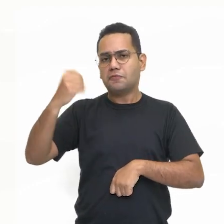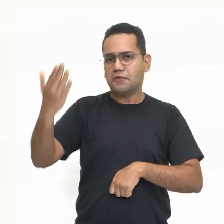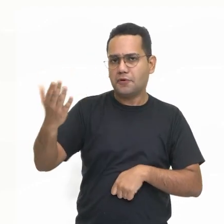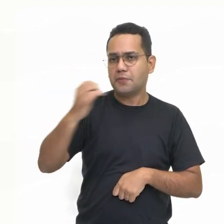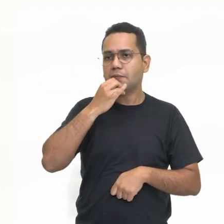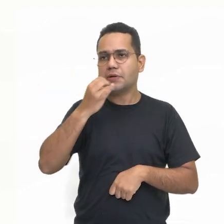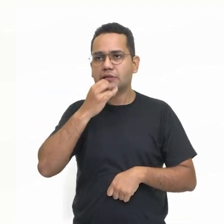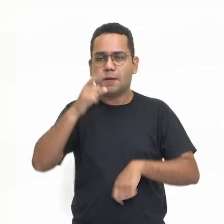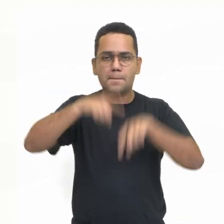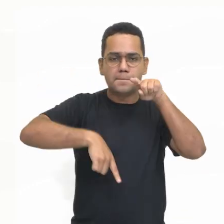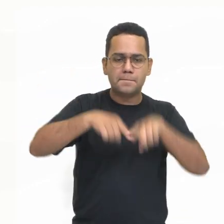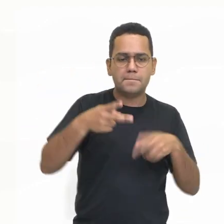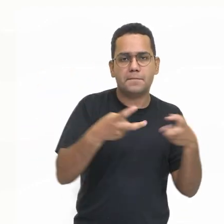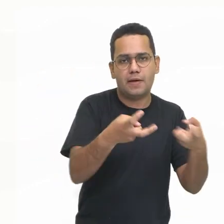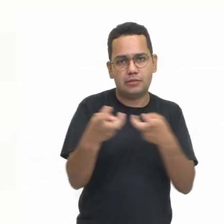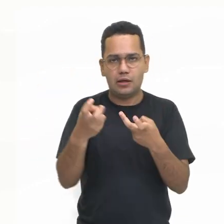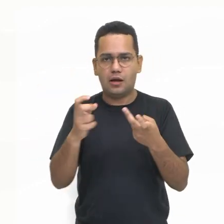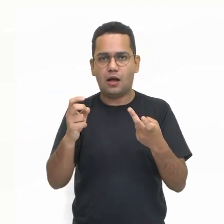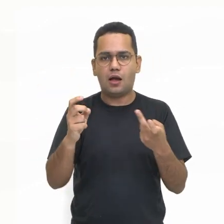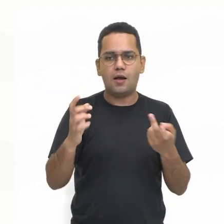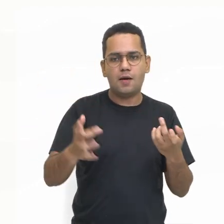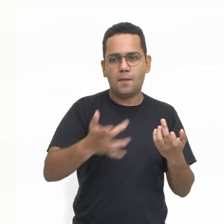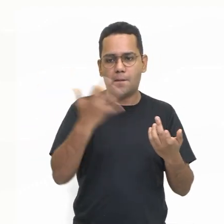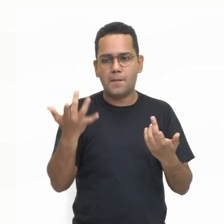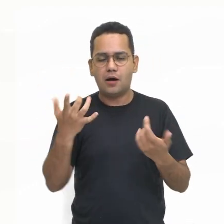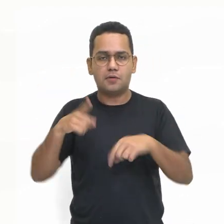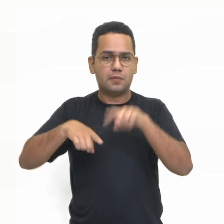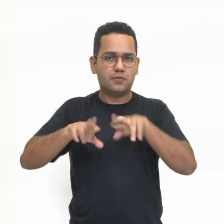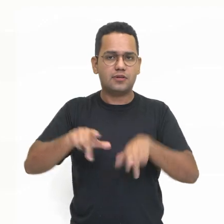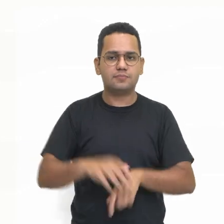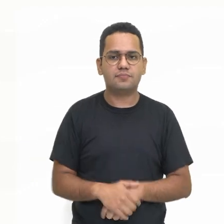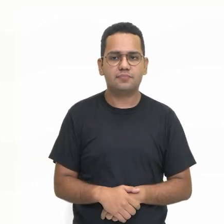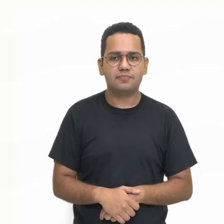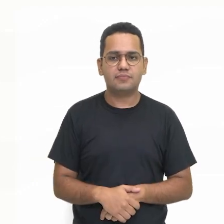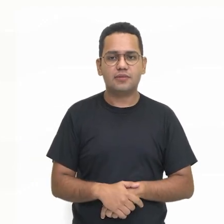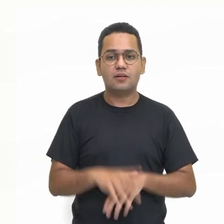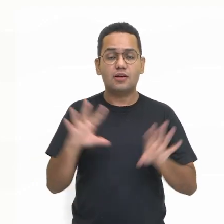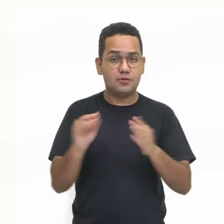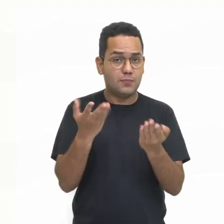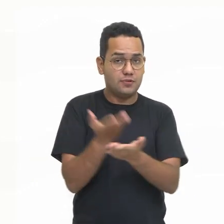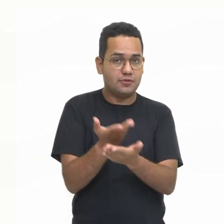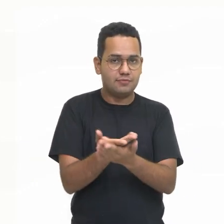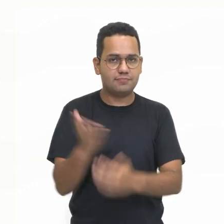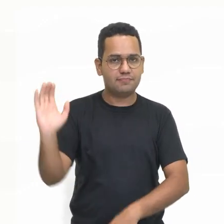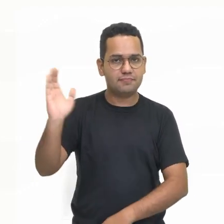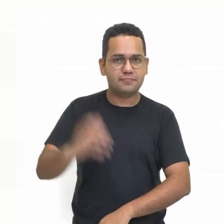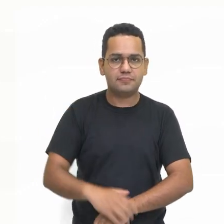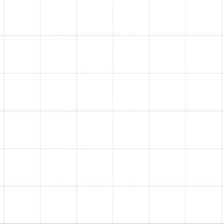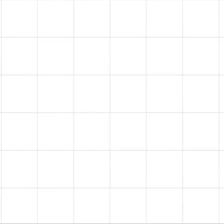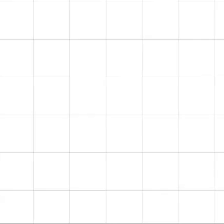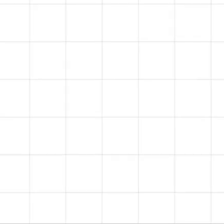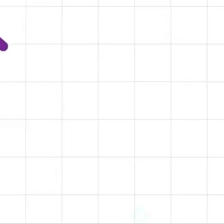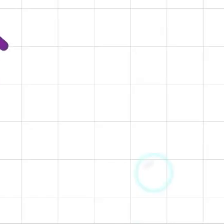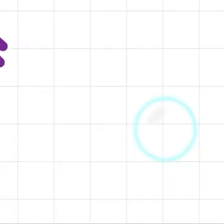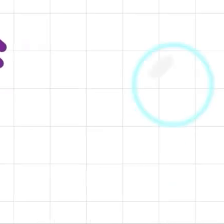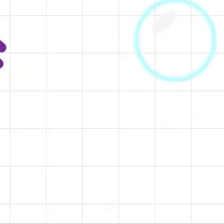quanto materiais e também quanto naturais. Então, queridos, esta foi a nossa aula e até a próxima.